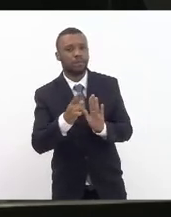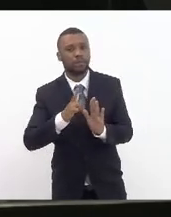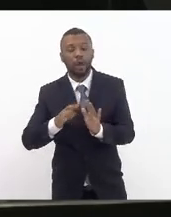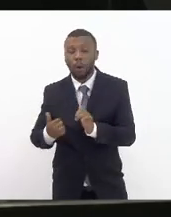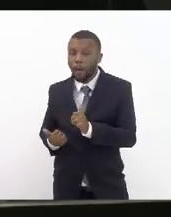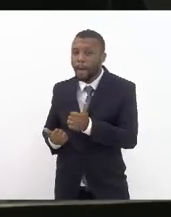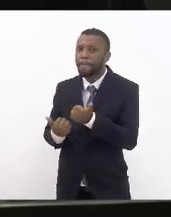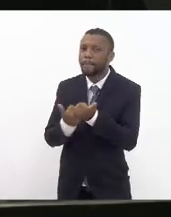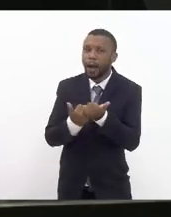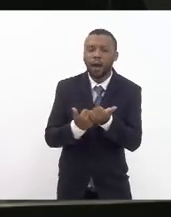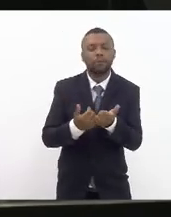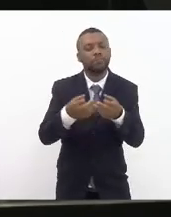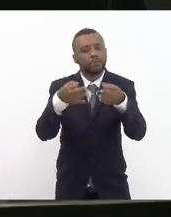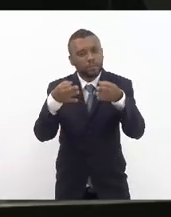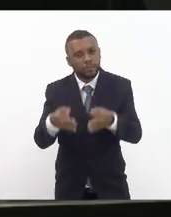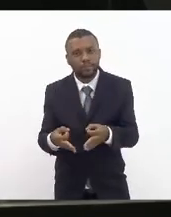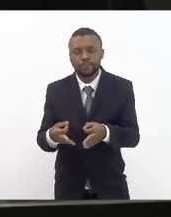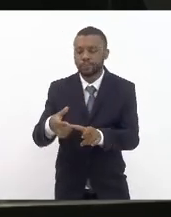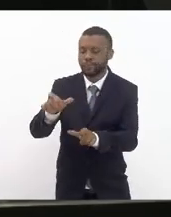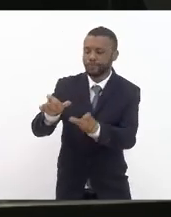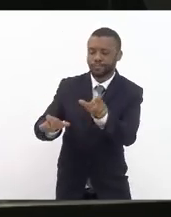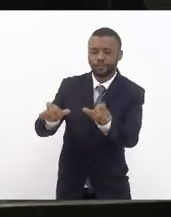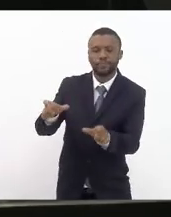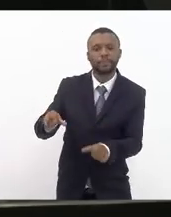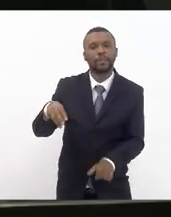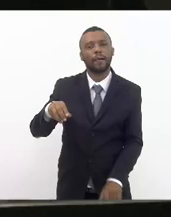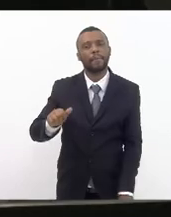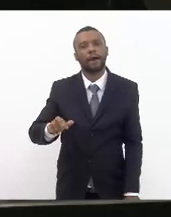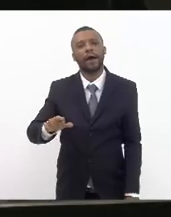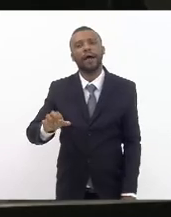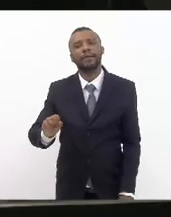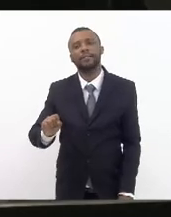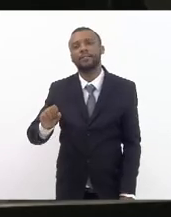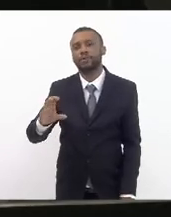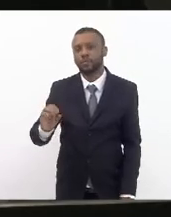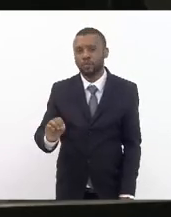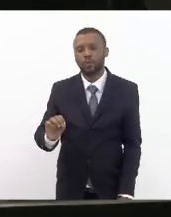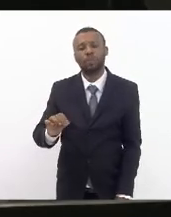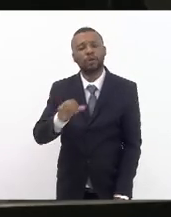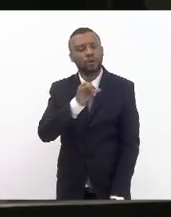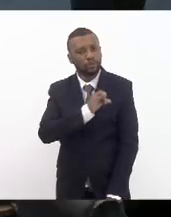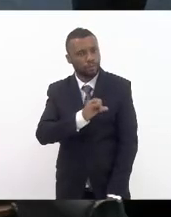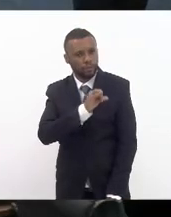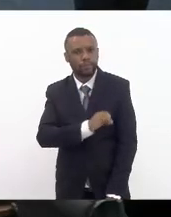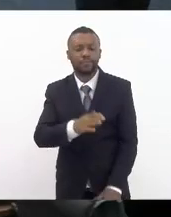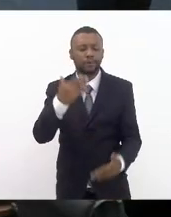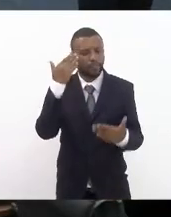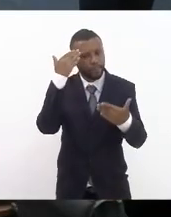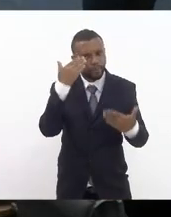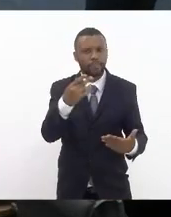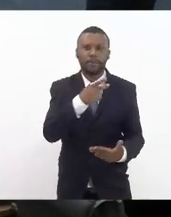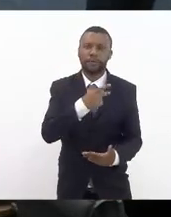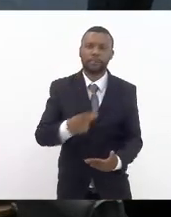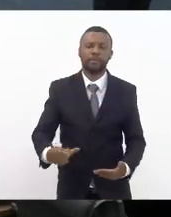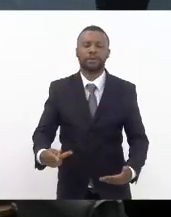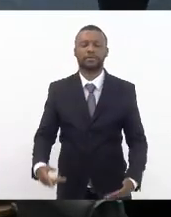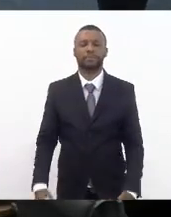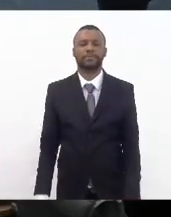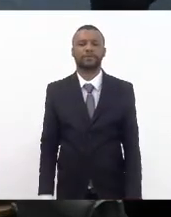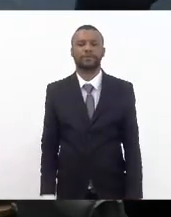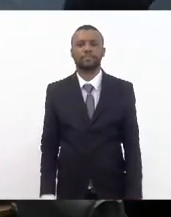legítimo e legal das marisqueiras do nosso estado do Rio de Janeiro. Muito obrigado, presidente.